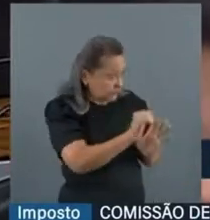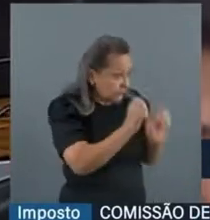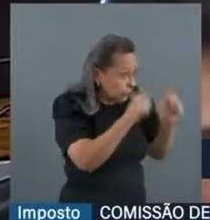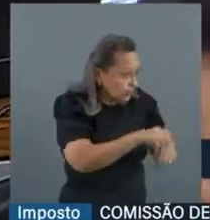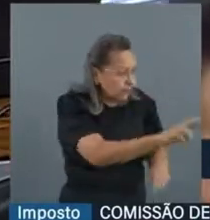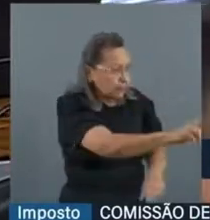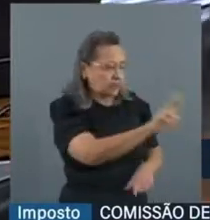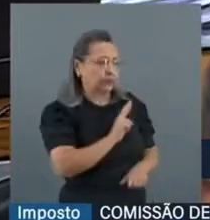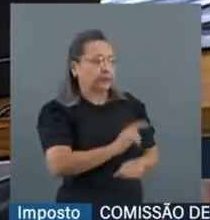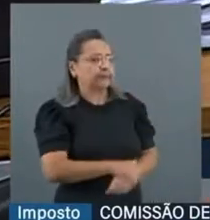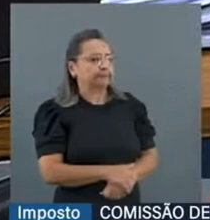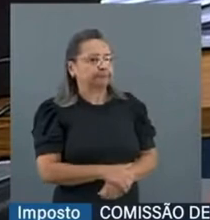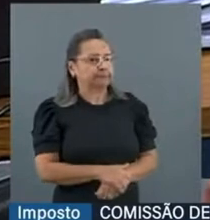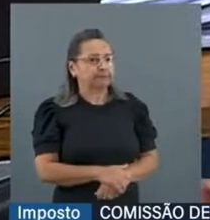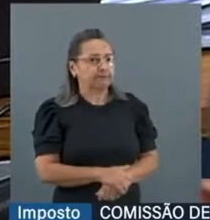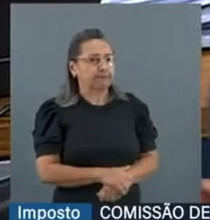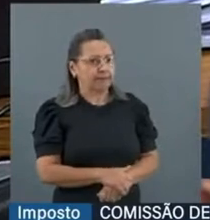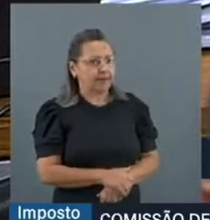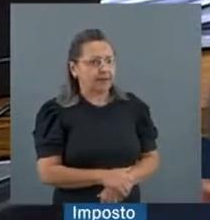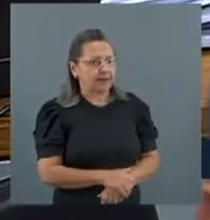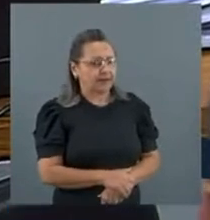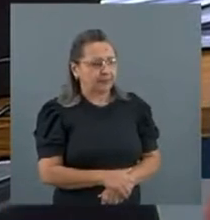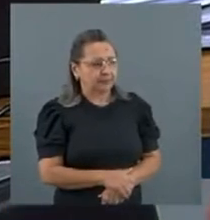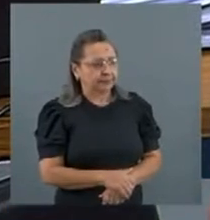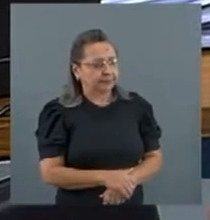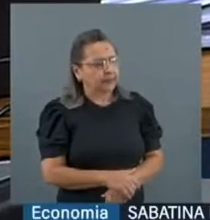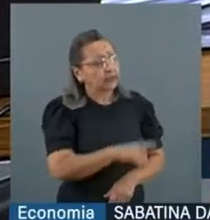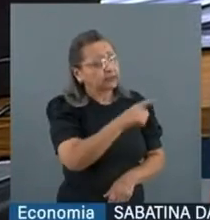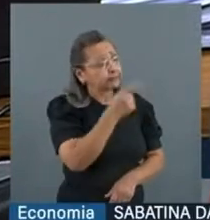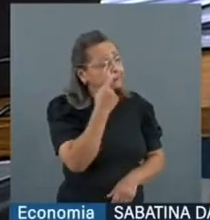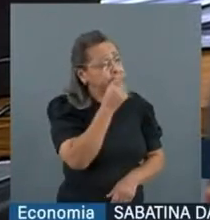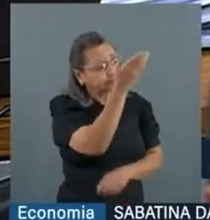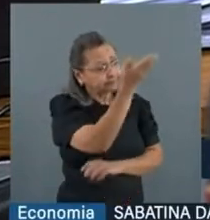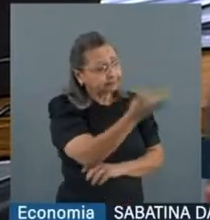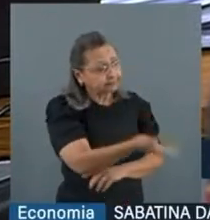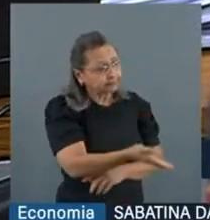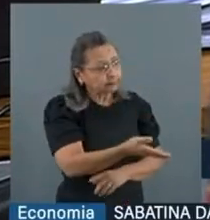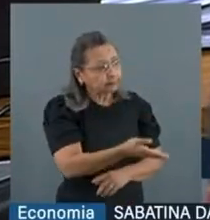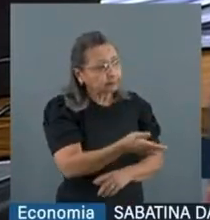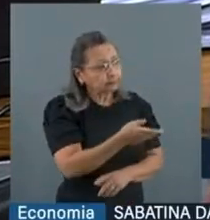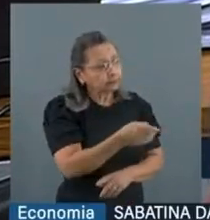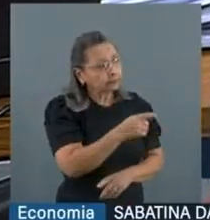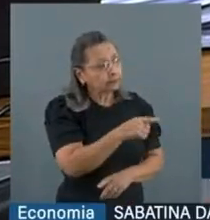me responder Seu Jorge Washington